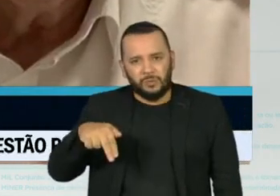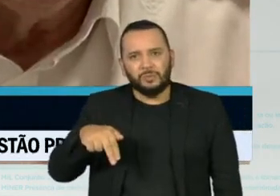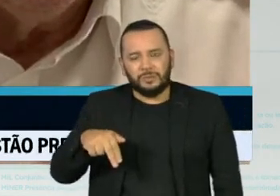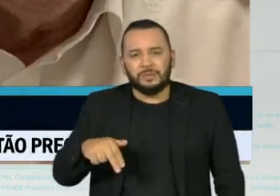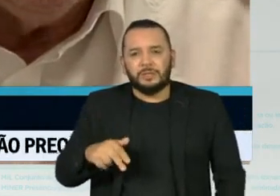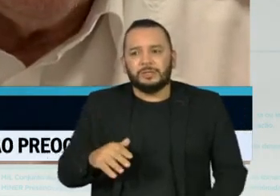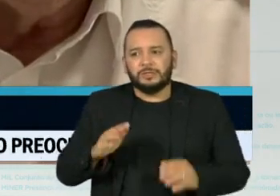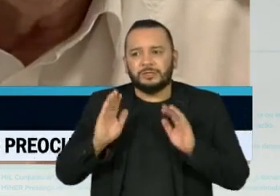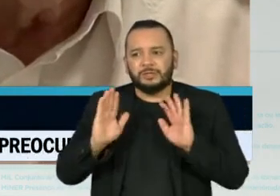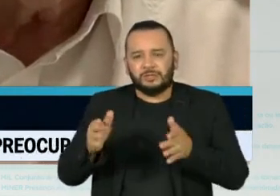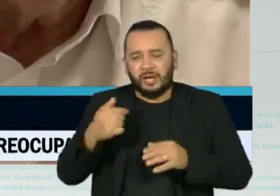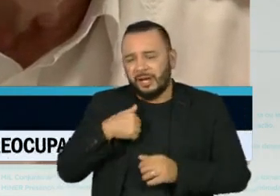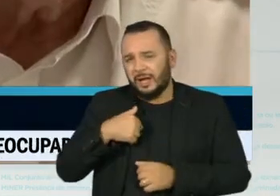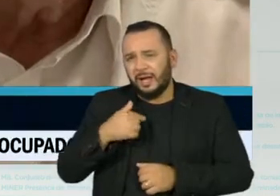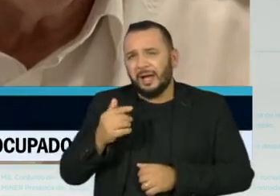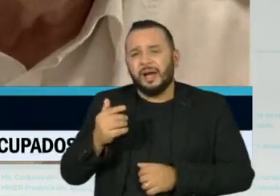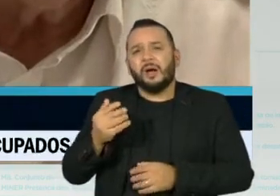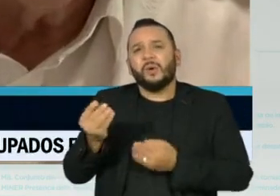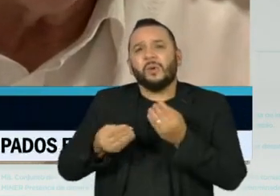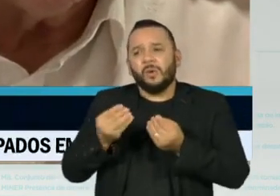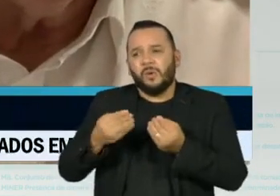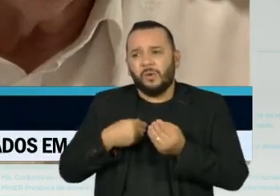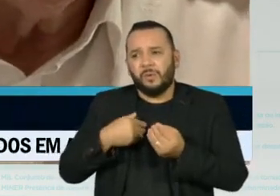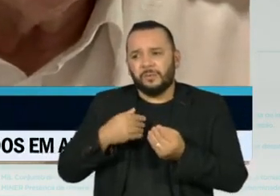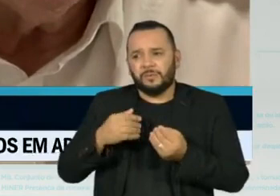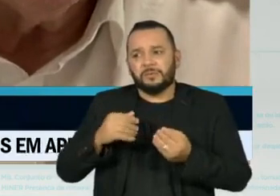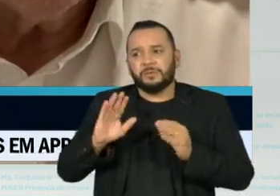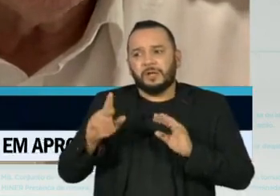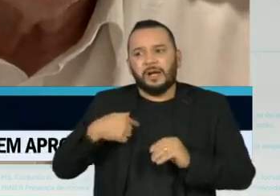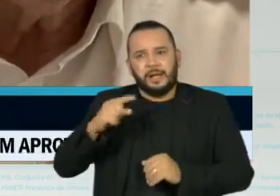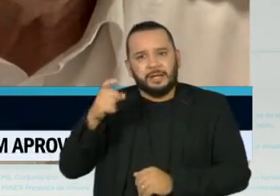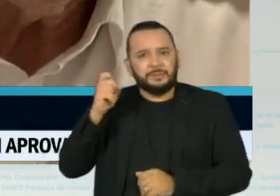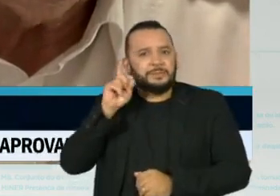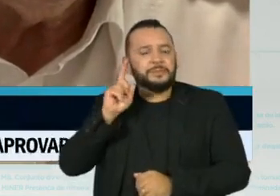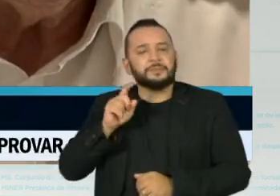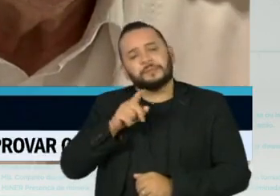tivesse cindido a aliança russo-chinesa do passado.